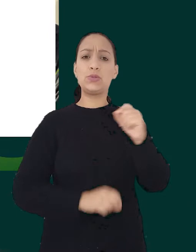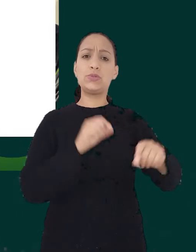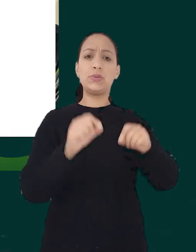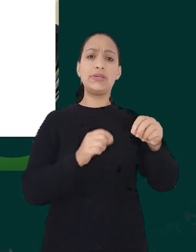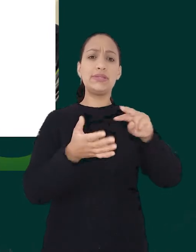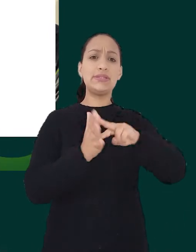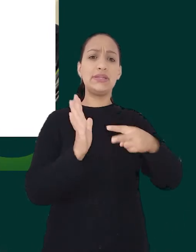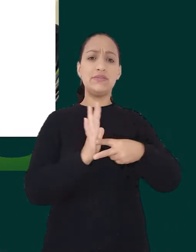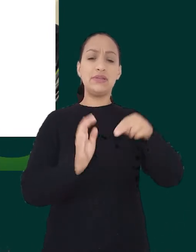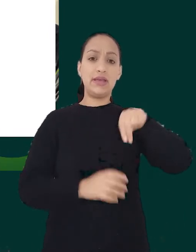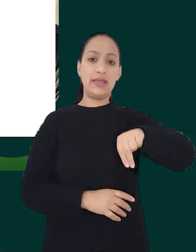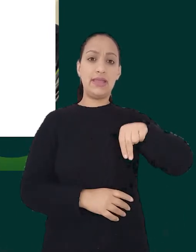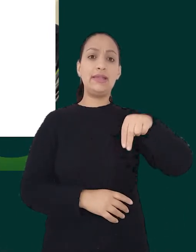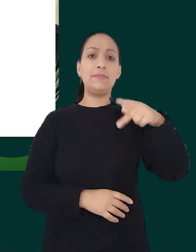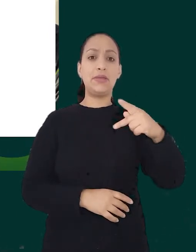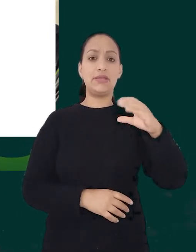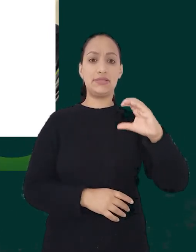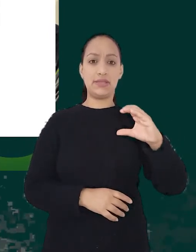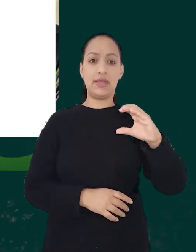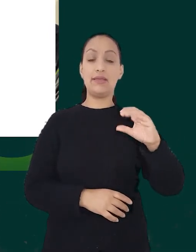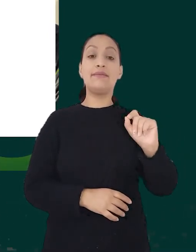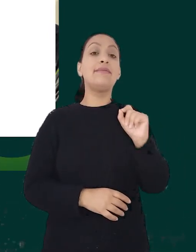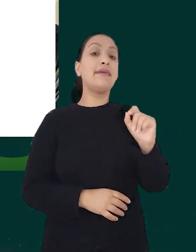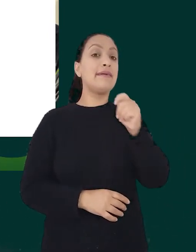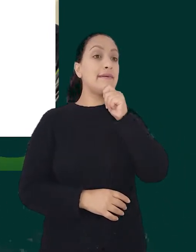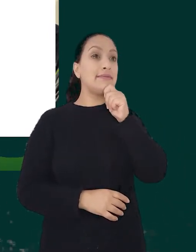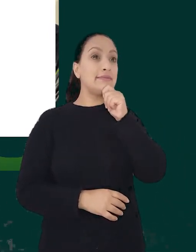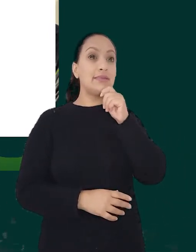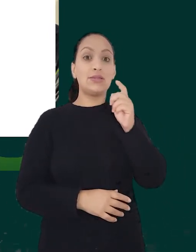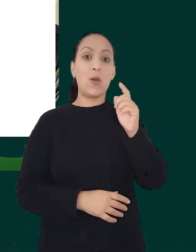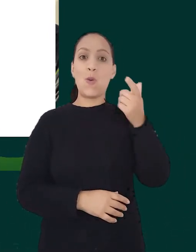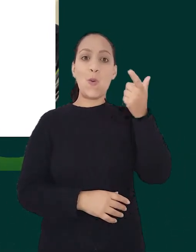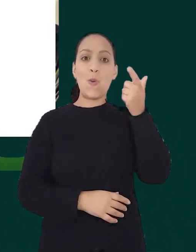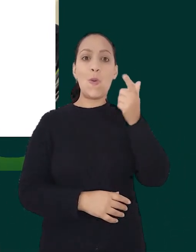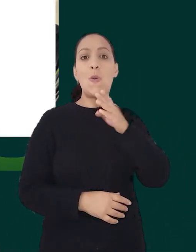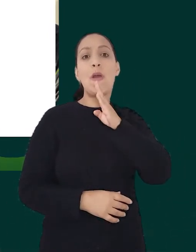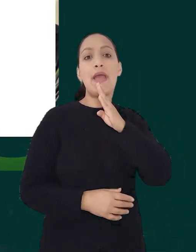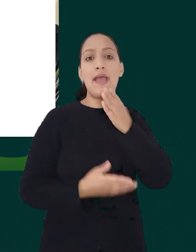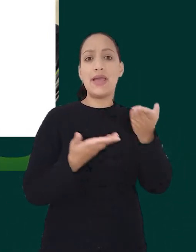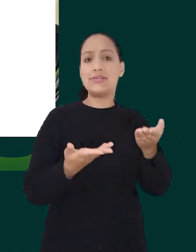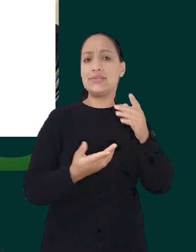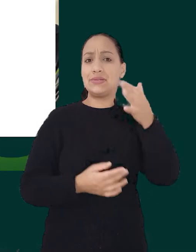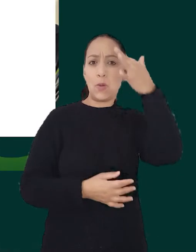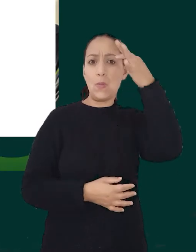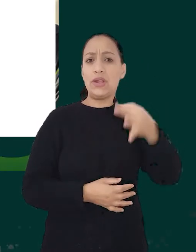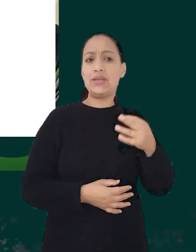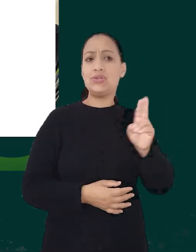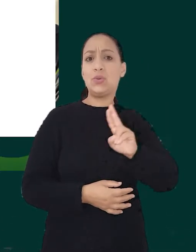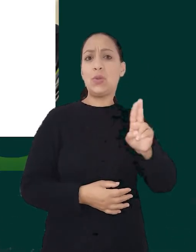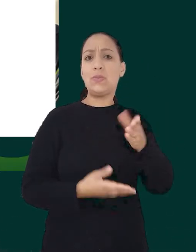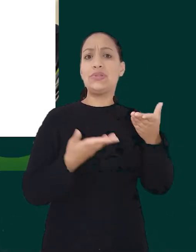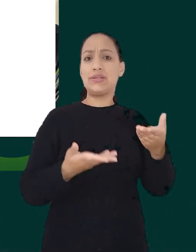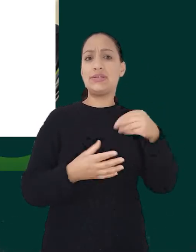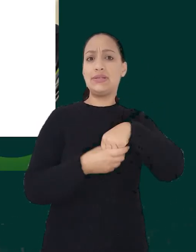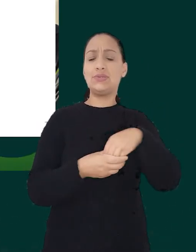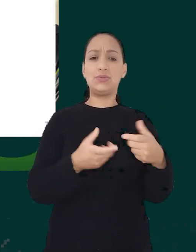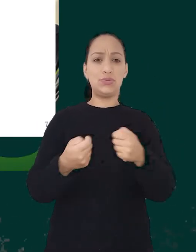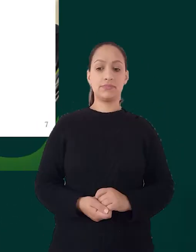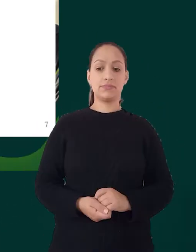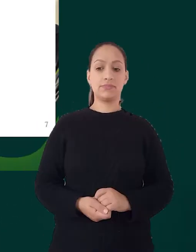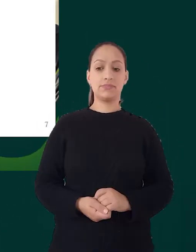é NPC, para quem não conhece ainda, né? Porque talvez nem todos entendam o que é essa nomenclatura nos